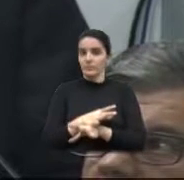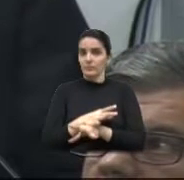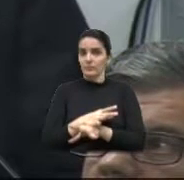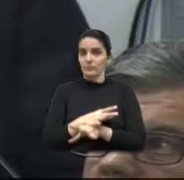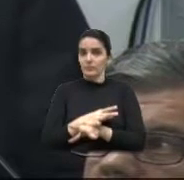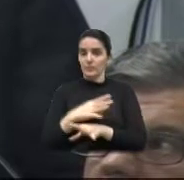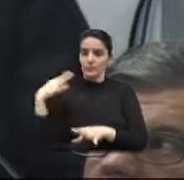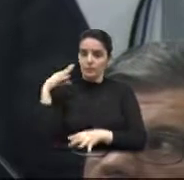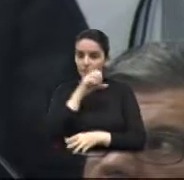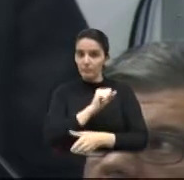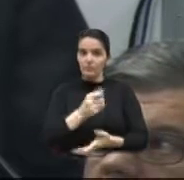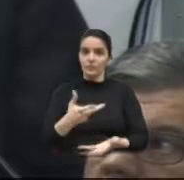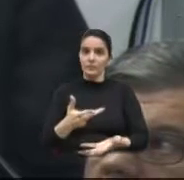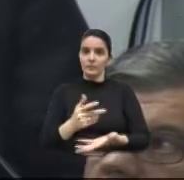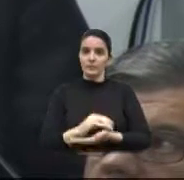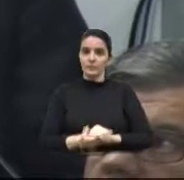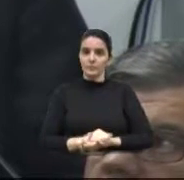difícil